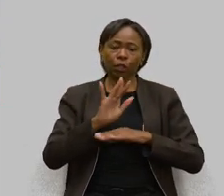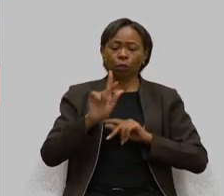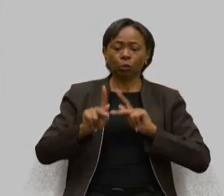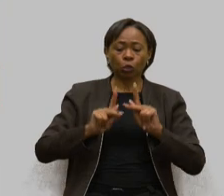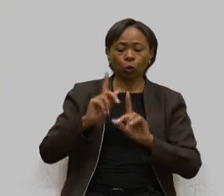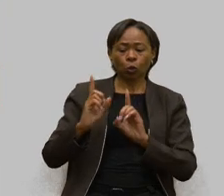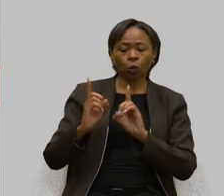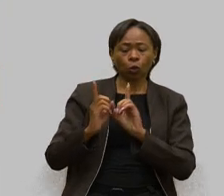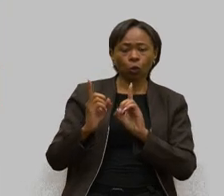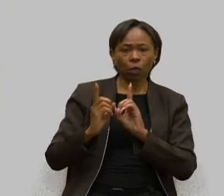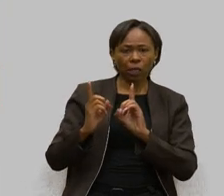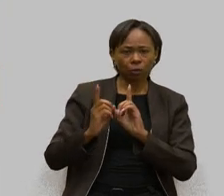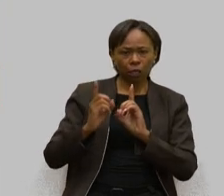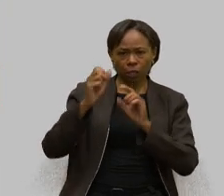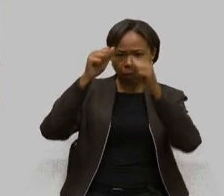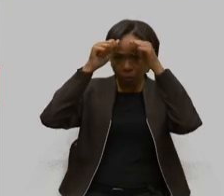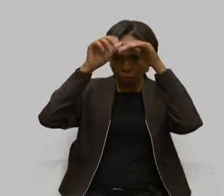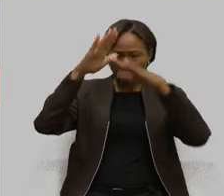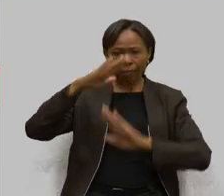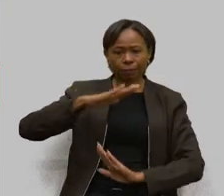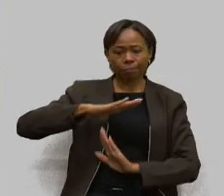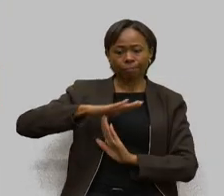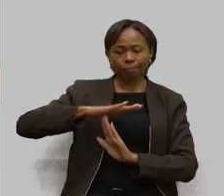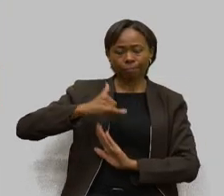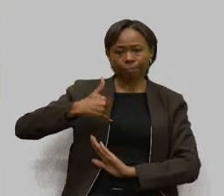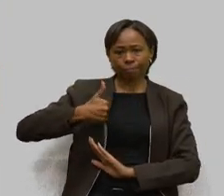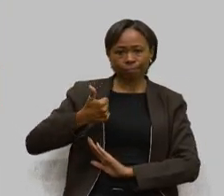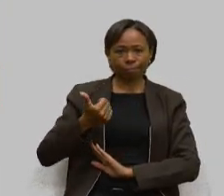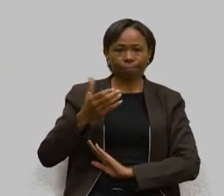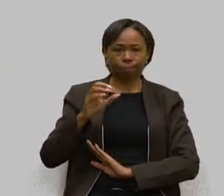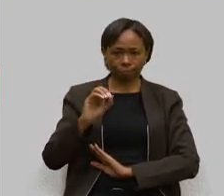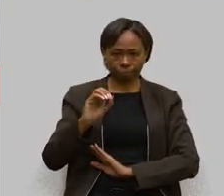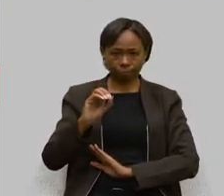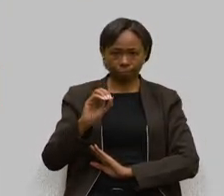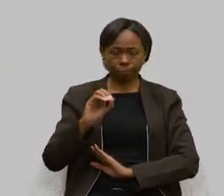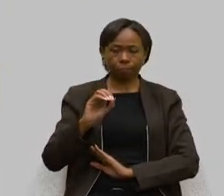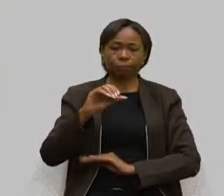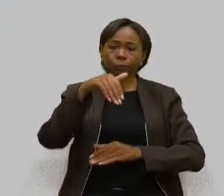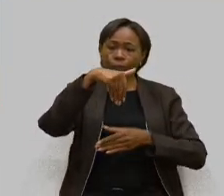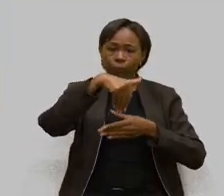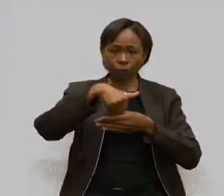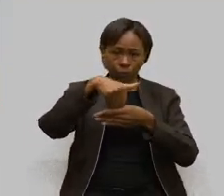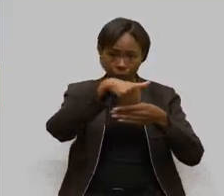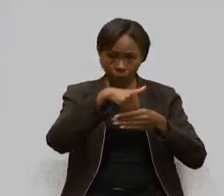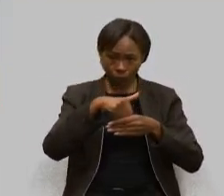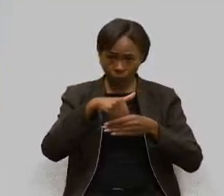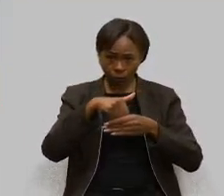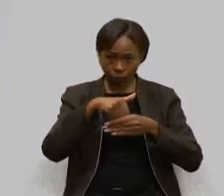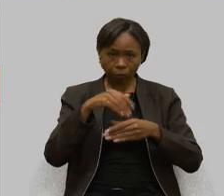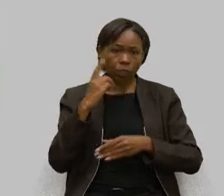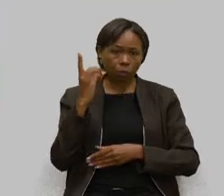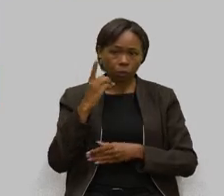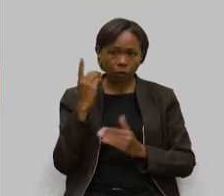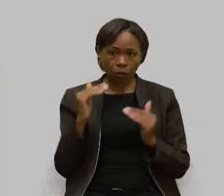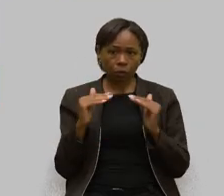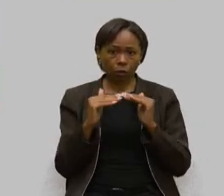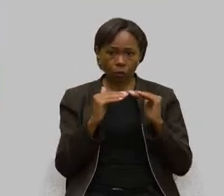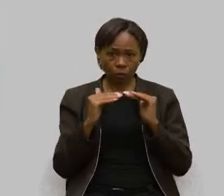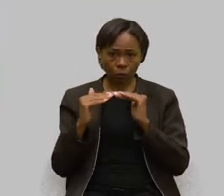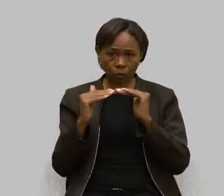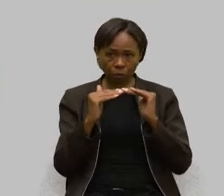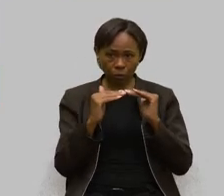apenas até essa idade em votação requerimento os deputados que o aprovam permaneçam como se